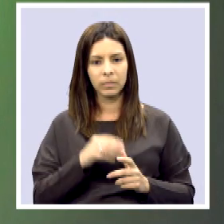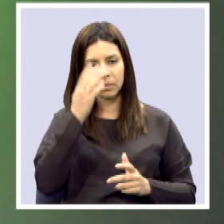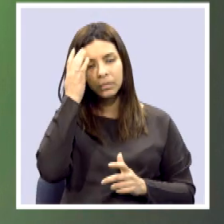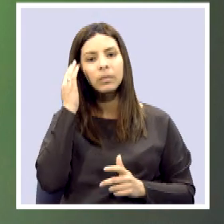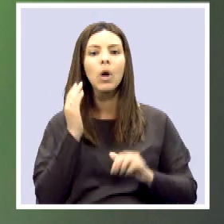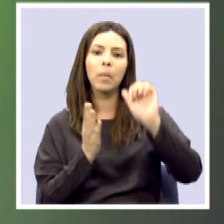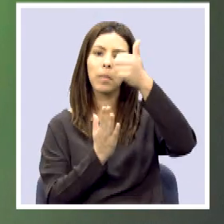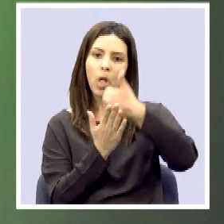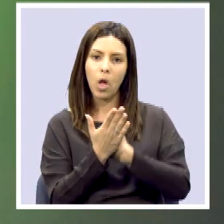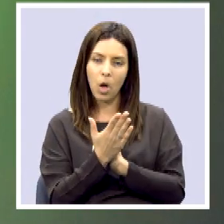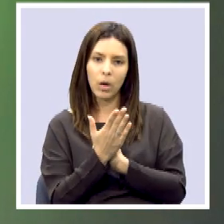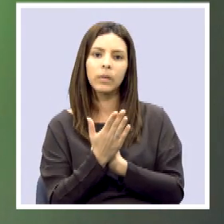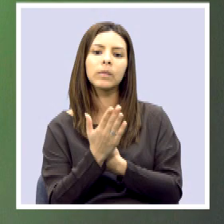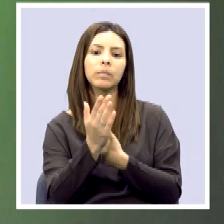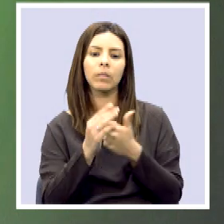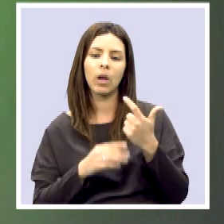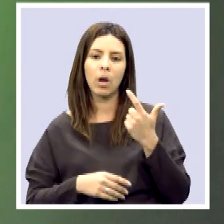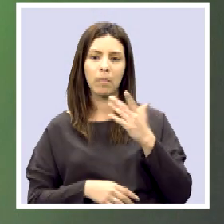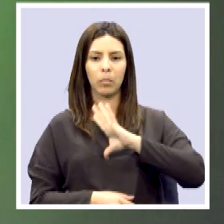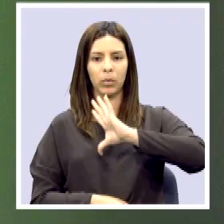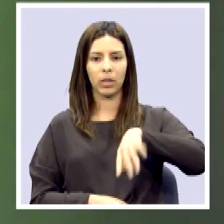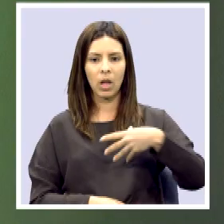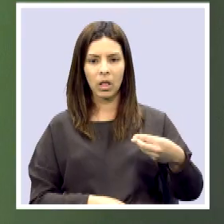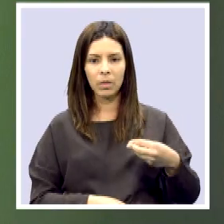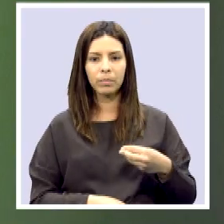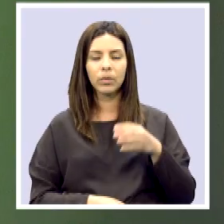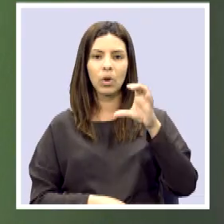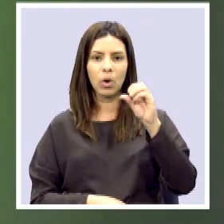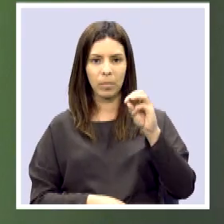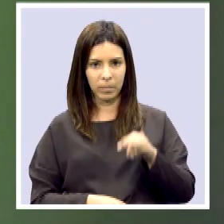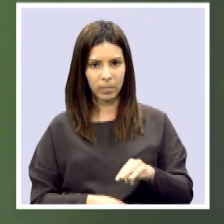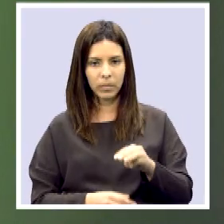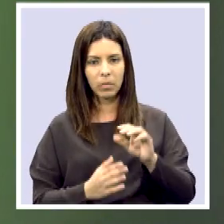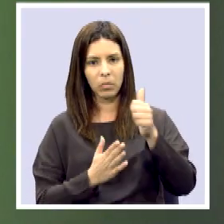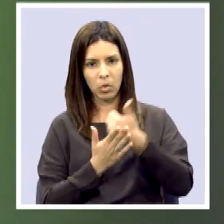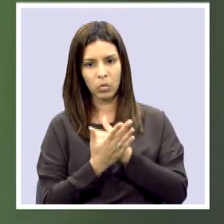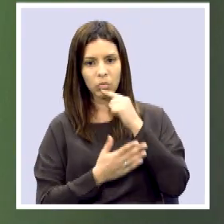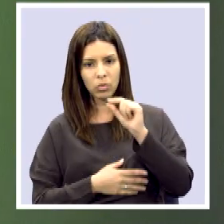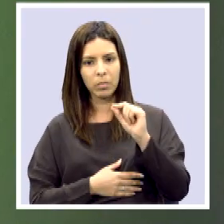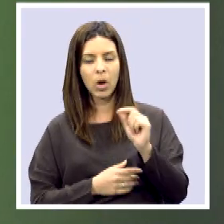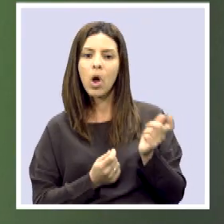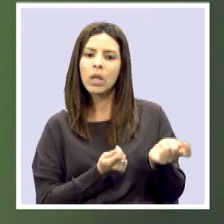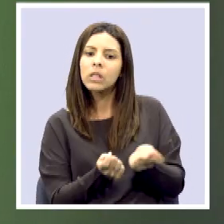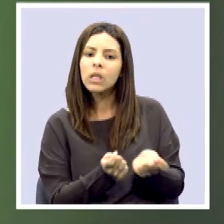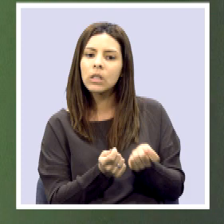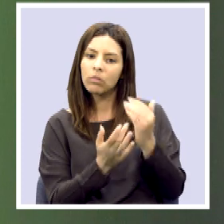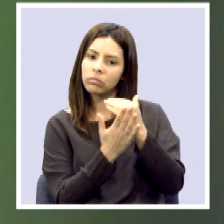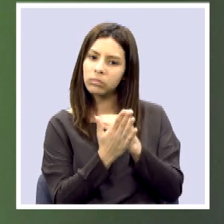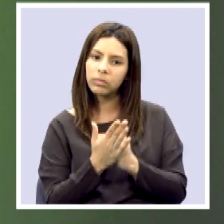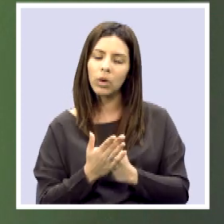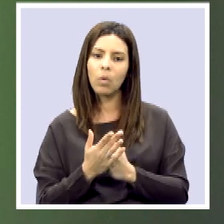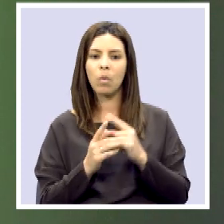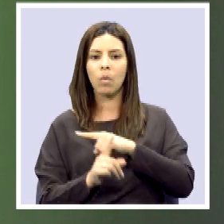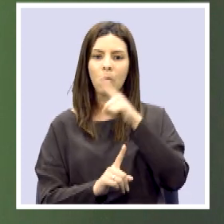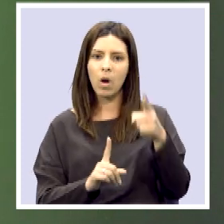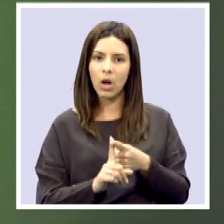O Globcom é um projeto de comunicação a nível mundial. A maneira como se organiza é, no fundo, todos